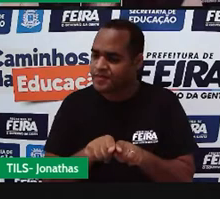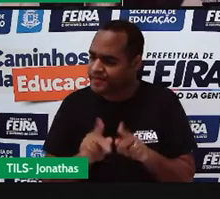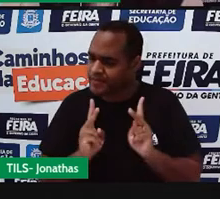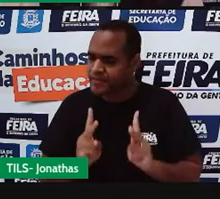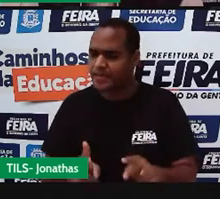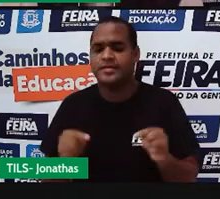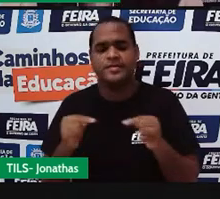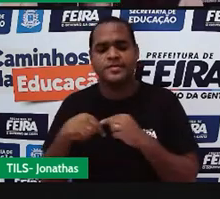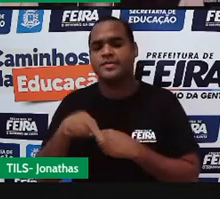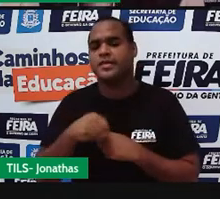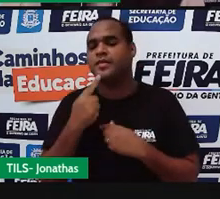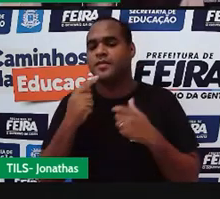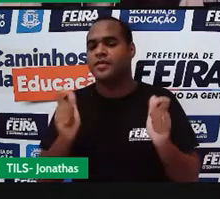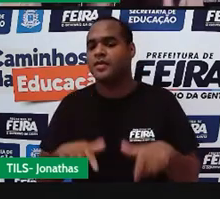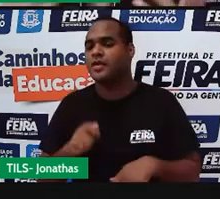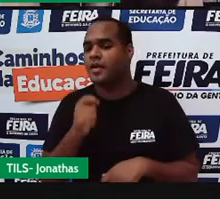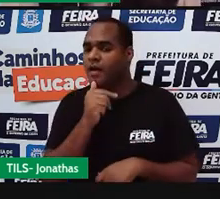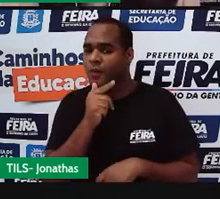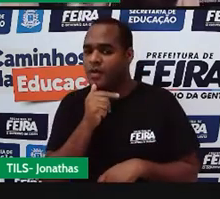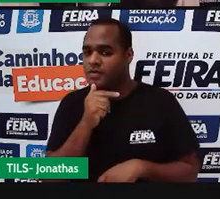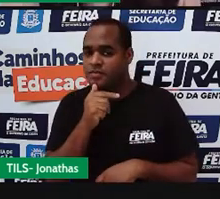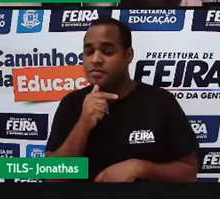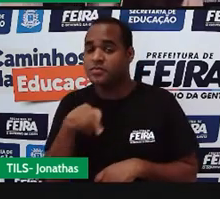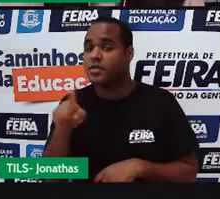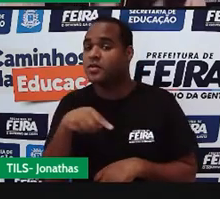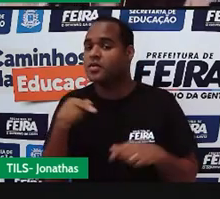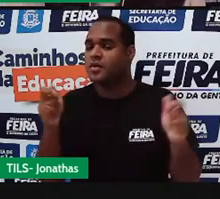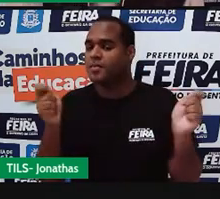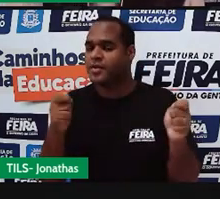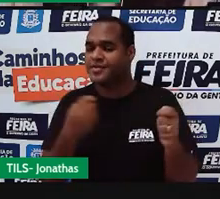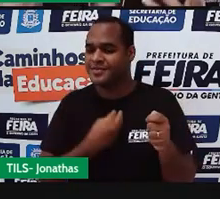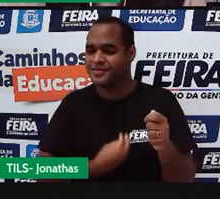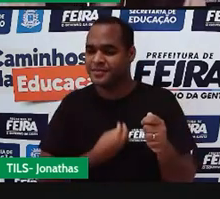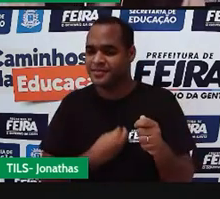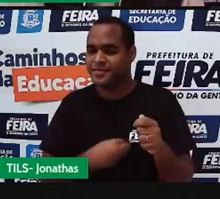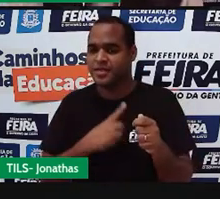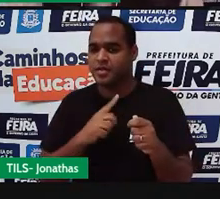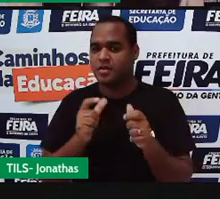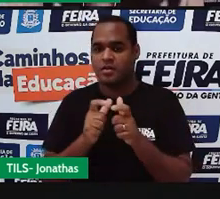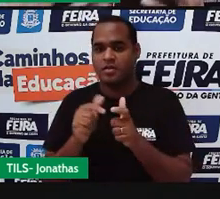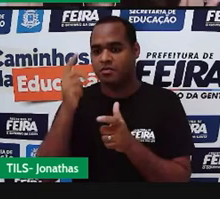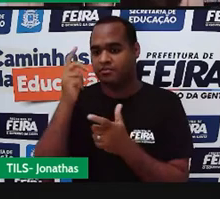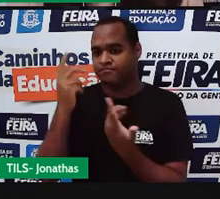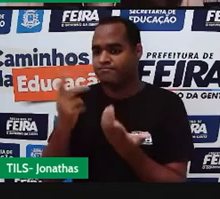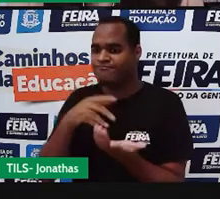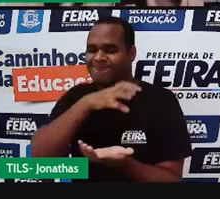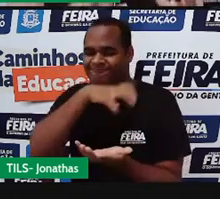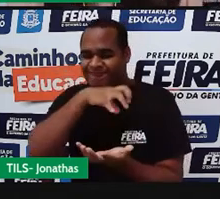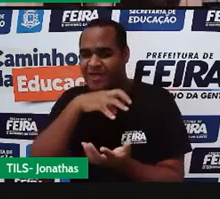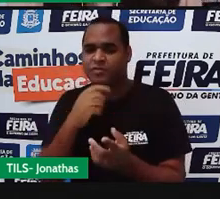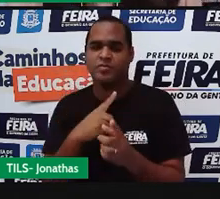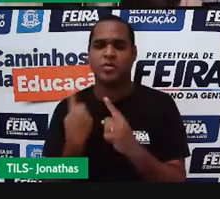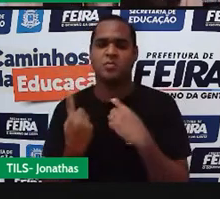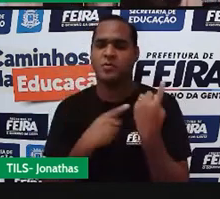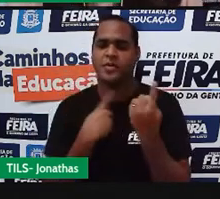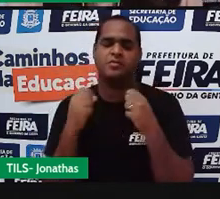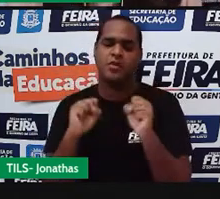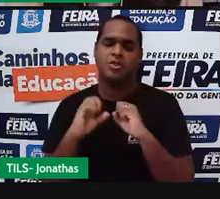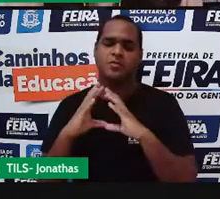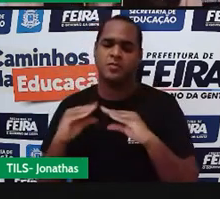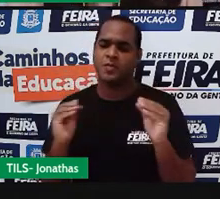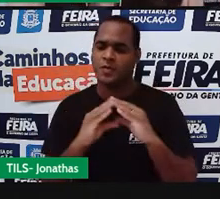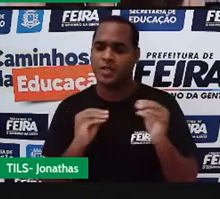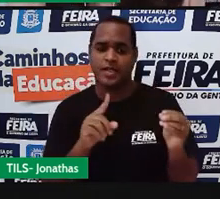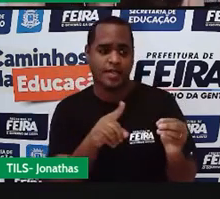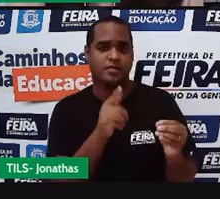completamente cobertas por água e tudo isso vai levar também aí a espécie tem espécies que é só consegue ver num